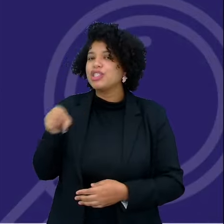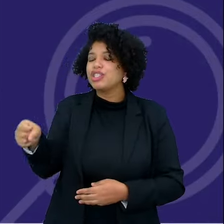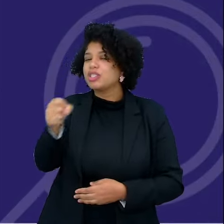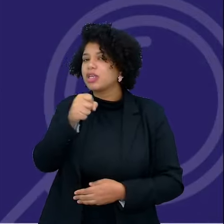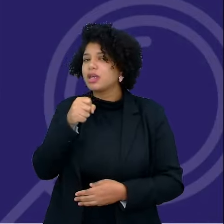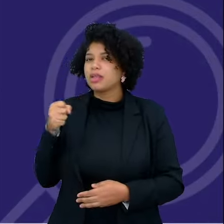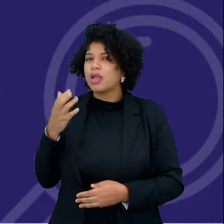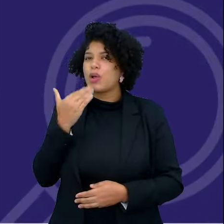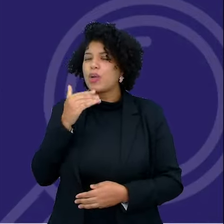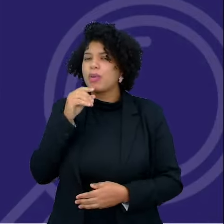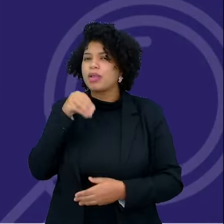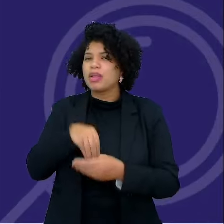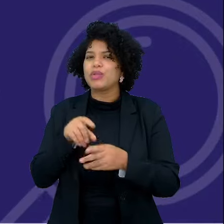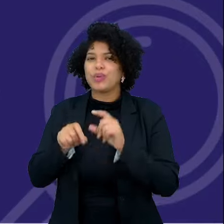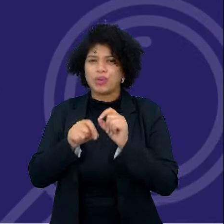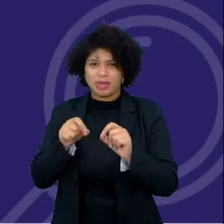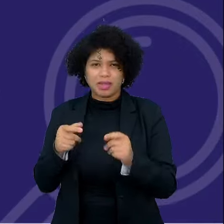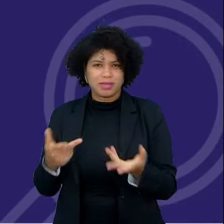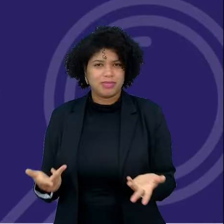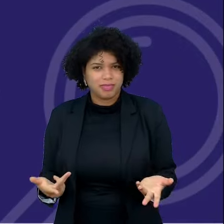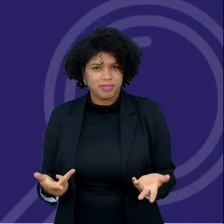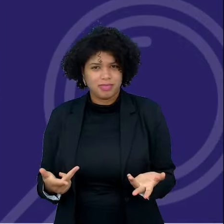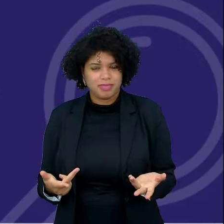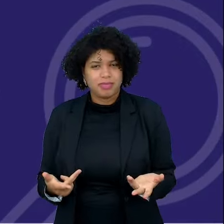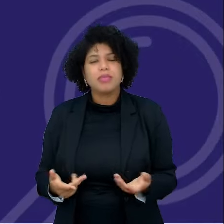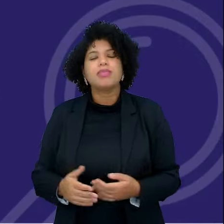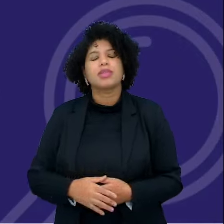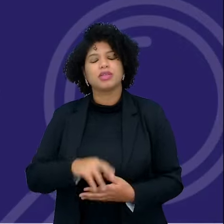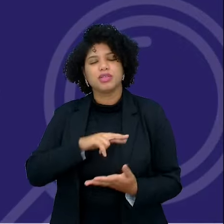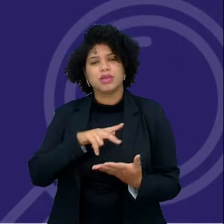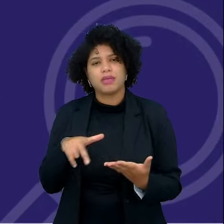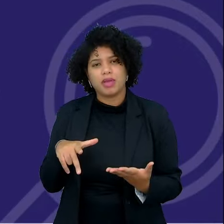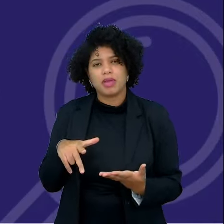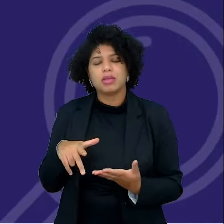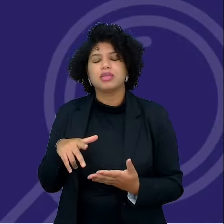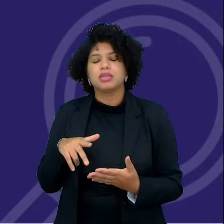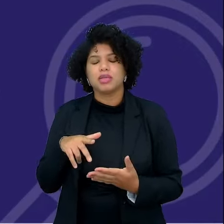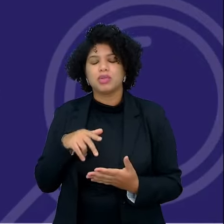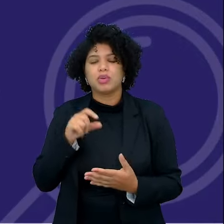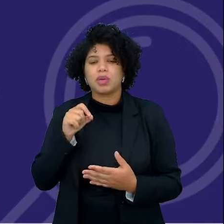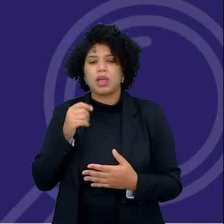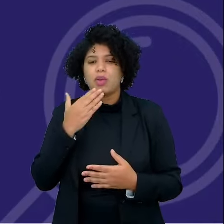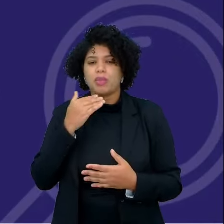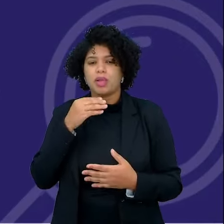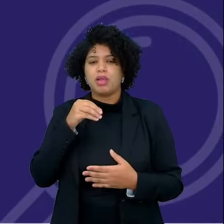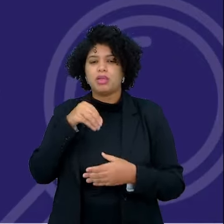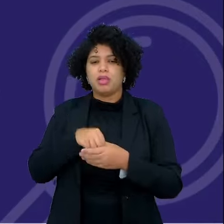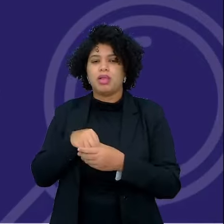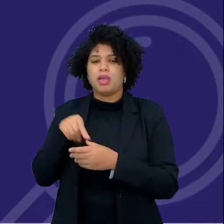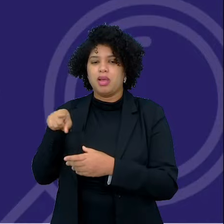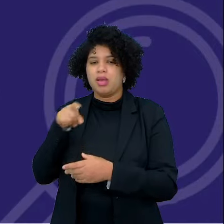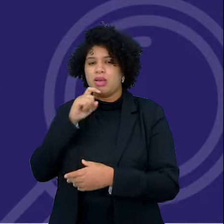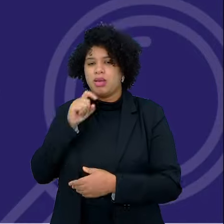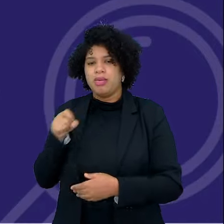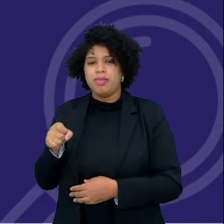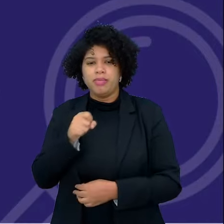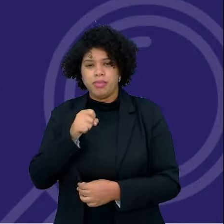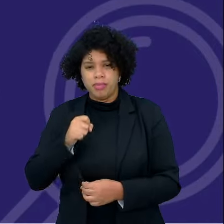traz esse. Então, são atividades que podem fazer com que o meu